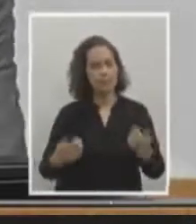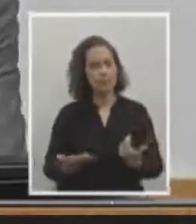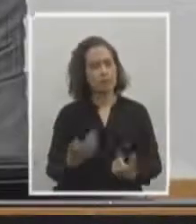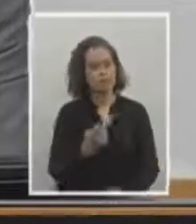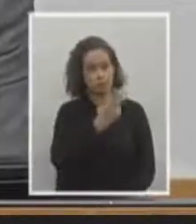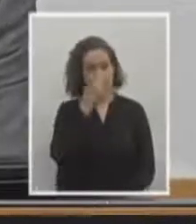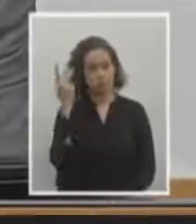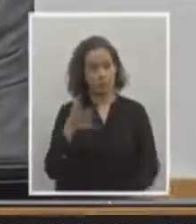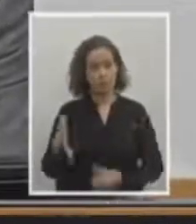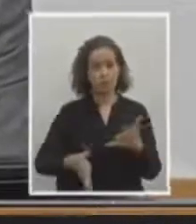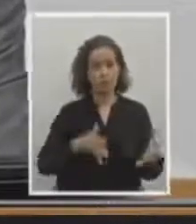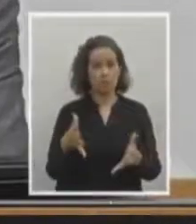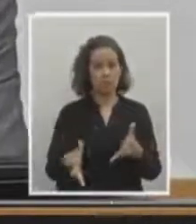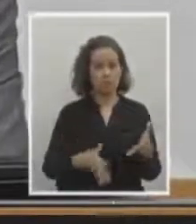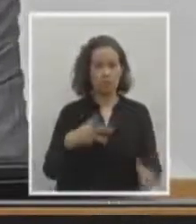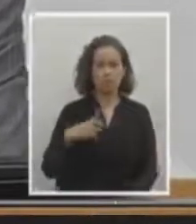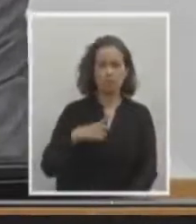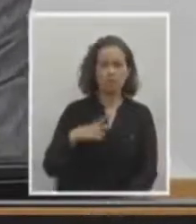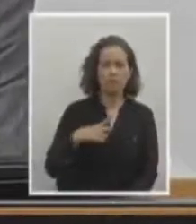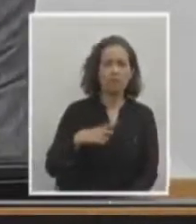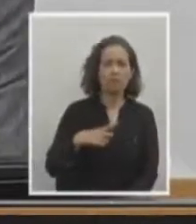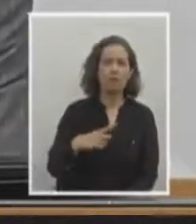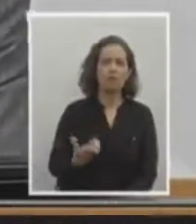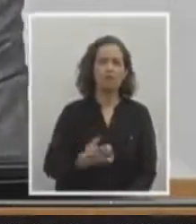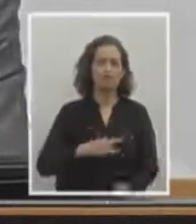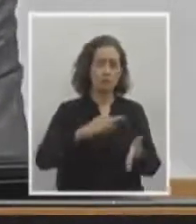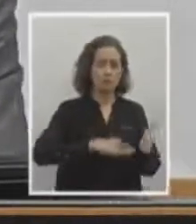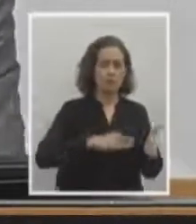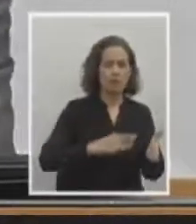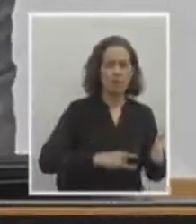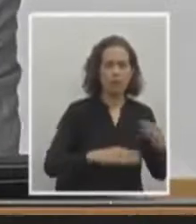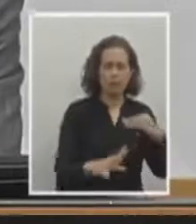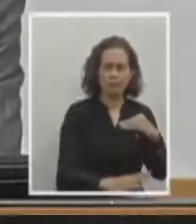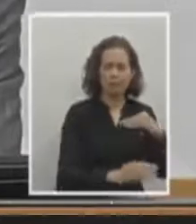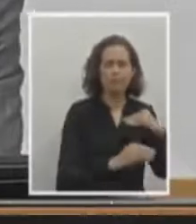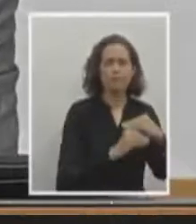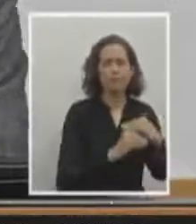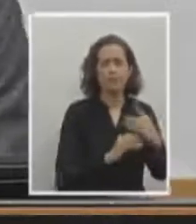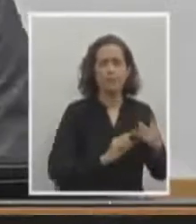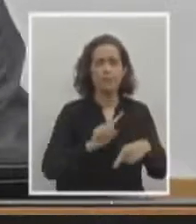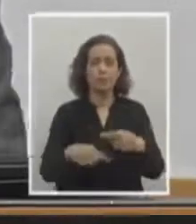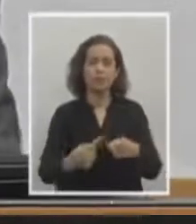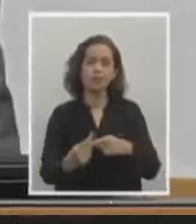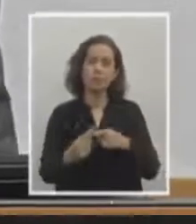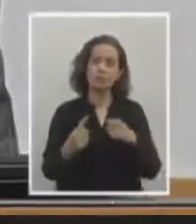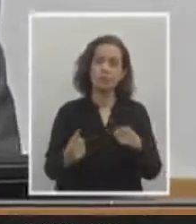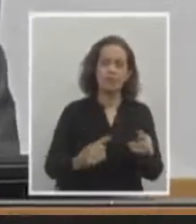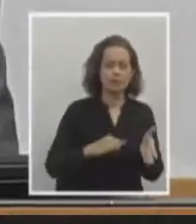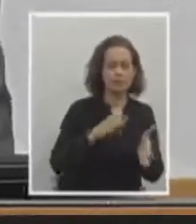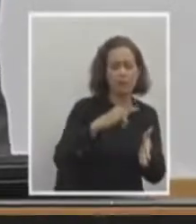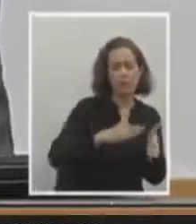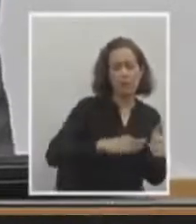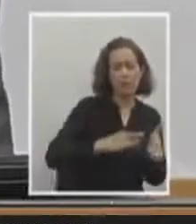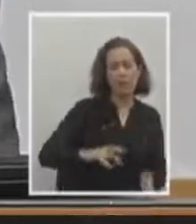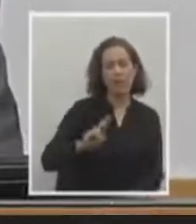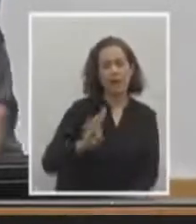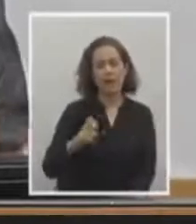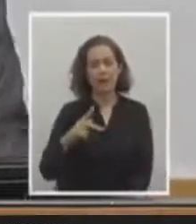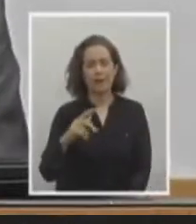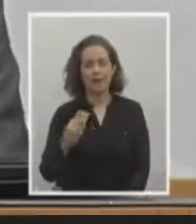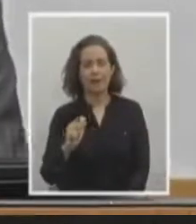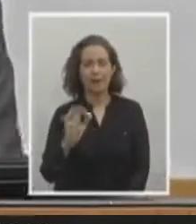que teve depois uma nota reparativa da nota técnica 04, mas essa nota reparativa, me desculpe,